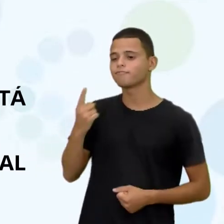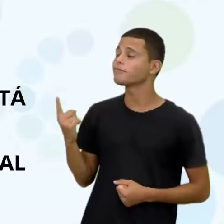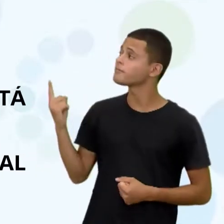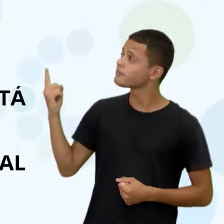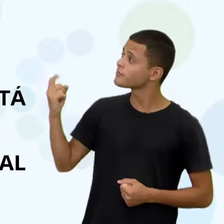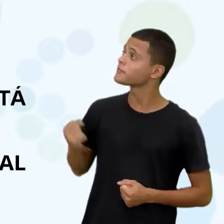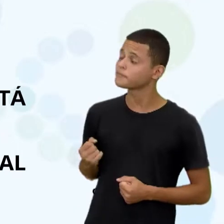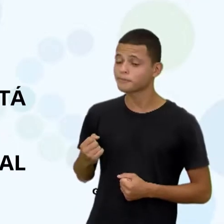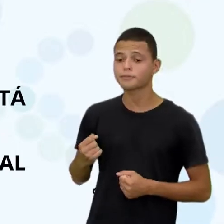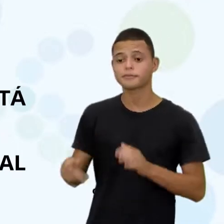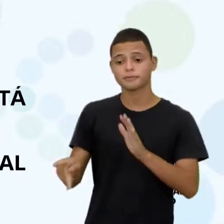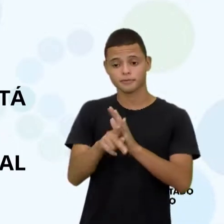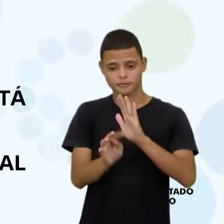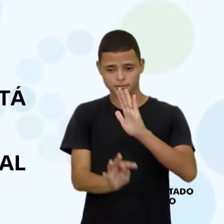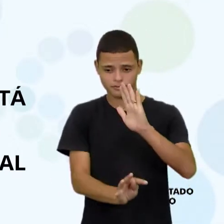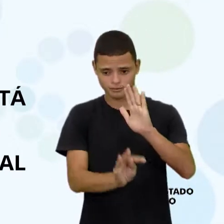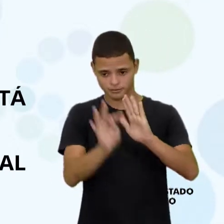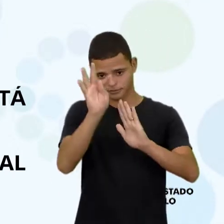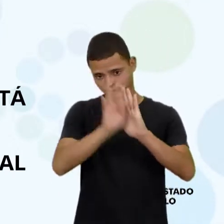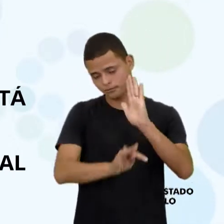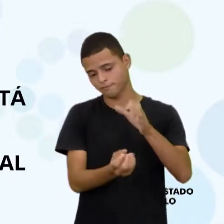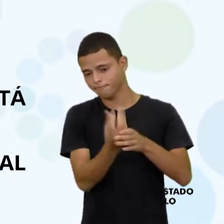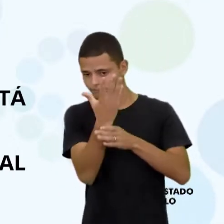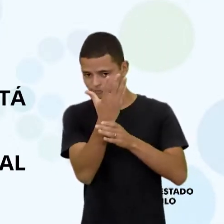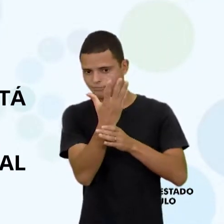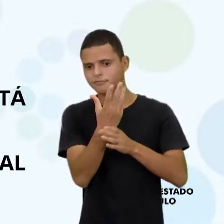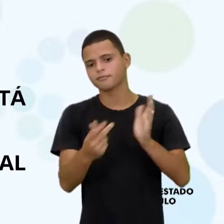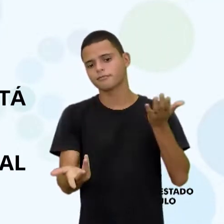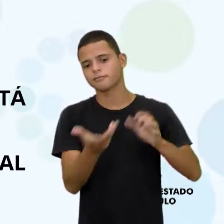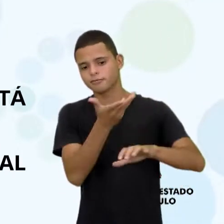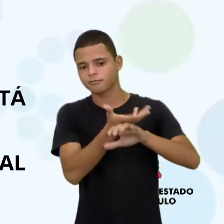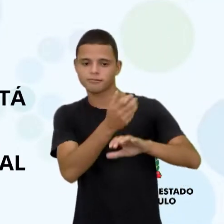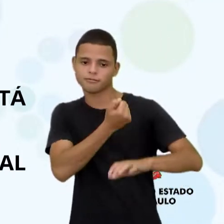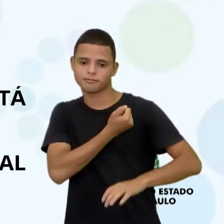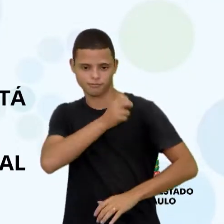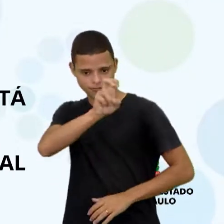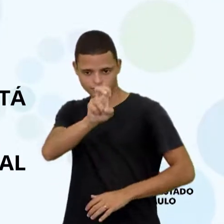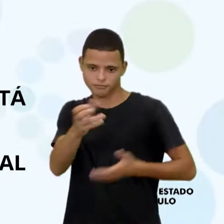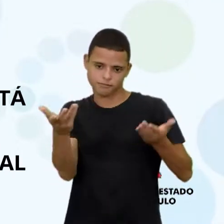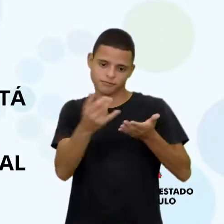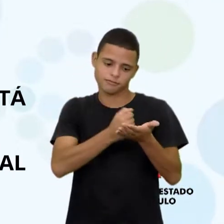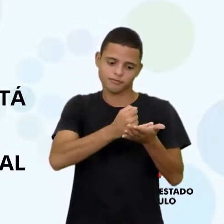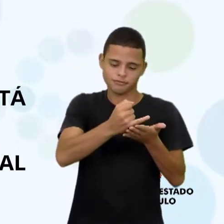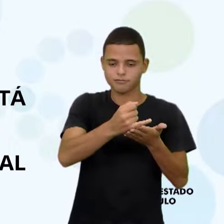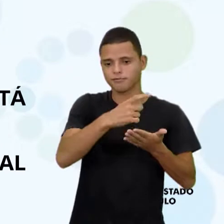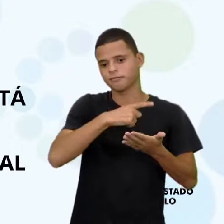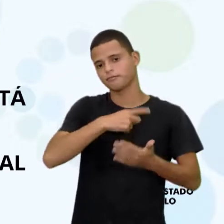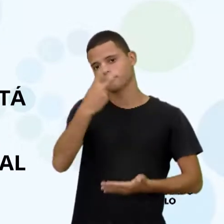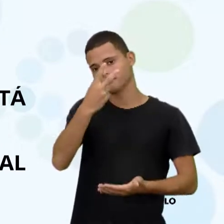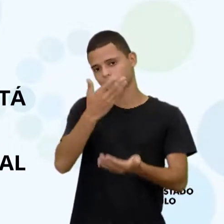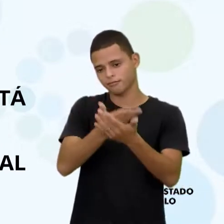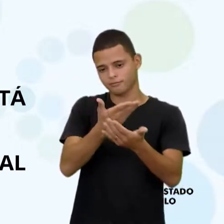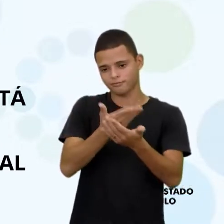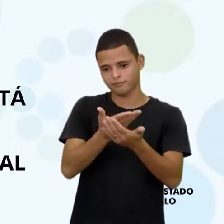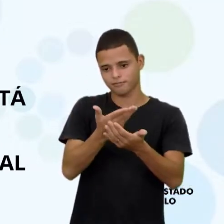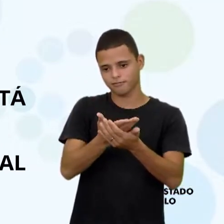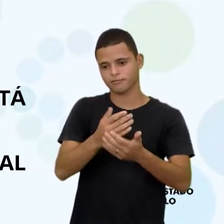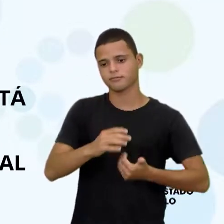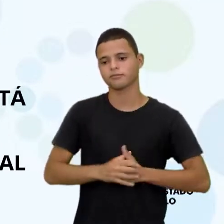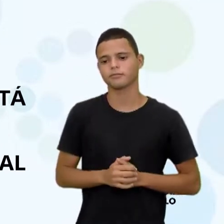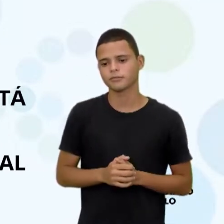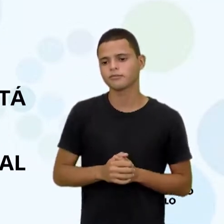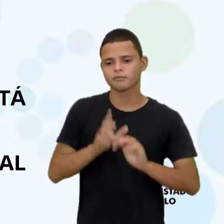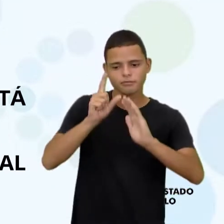produção textual e oralidade, que seria o componente 5. Hoje estamos na introdução, teremos 2 aulas de introdução. Então,